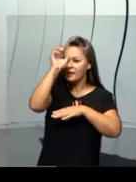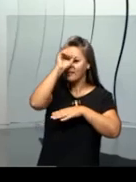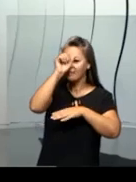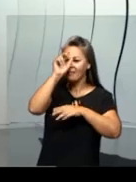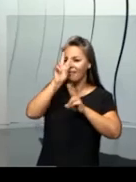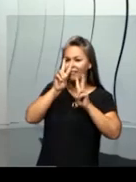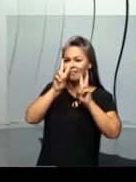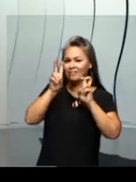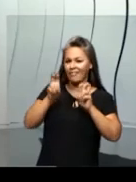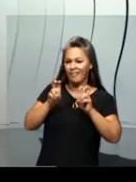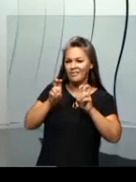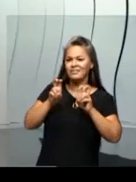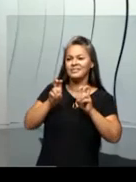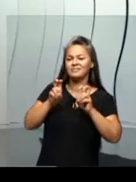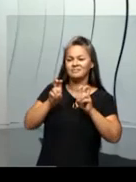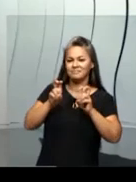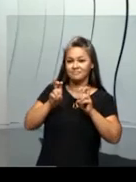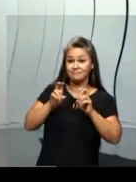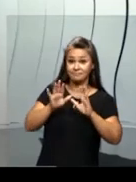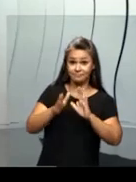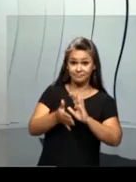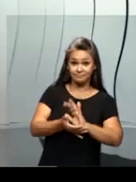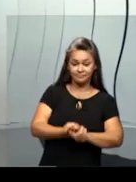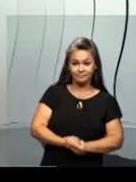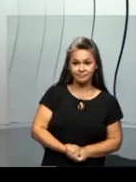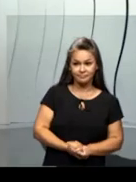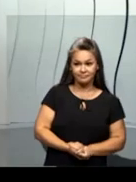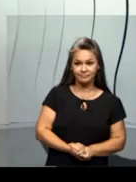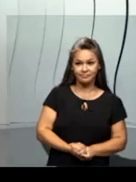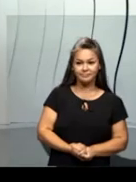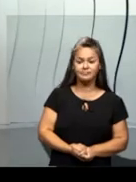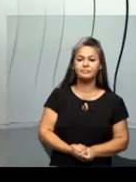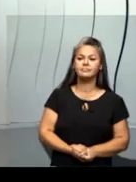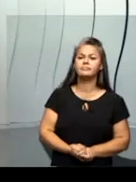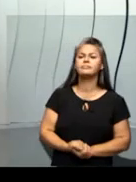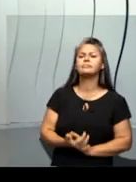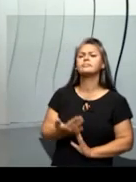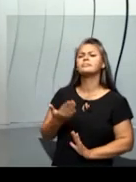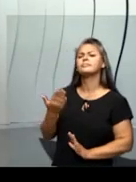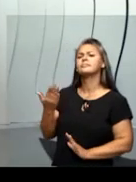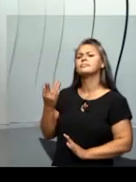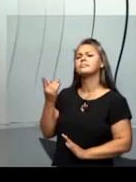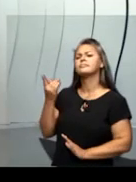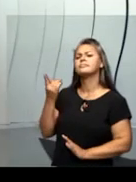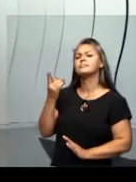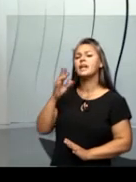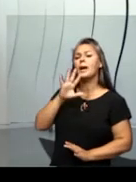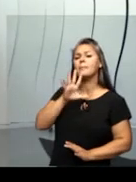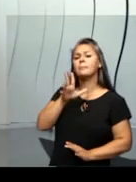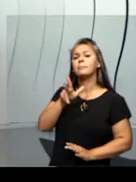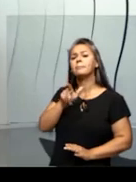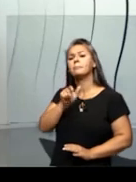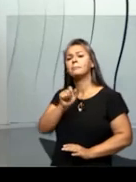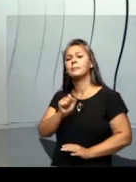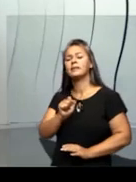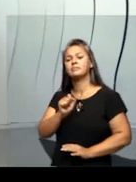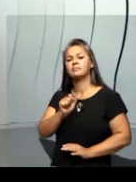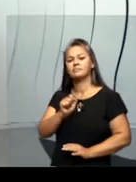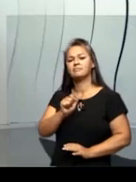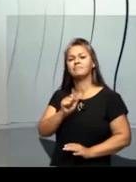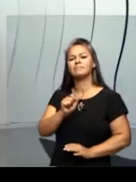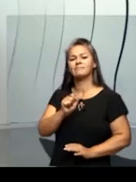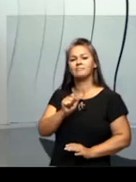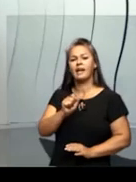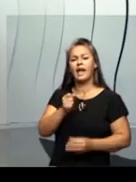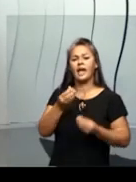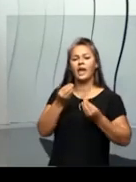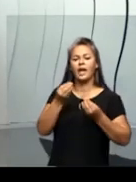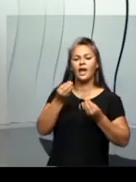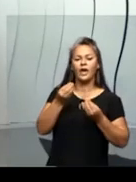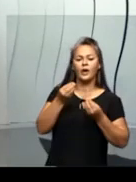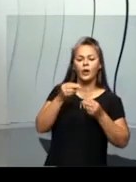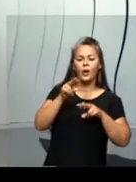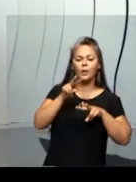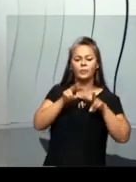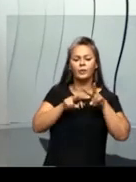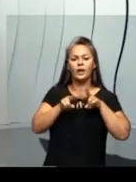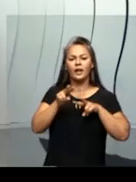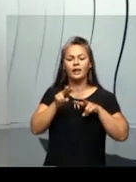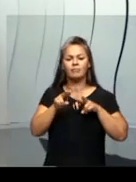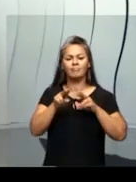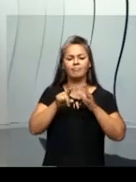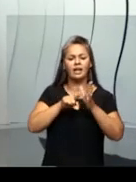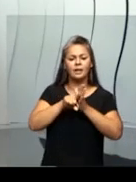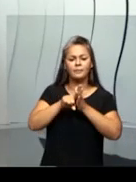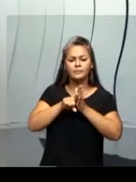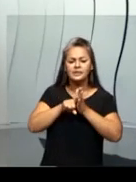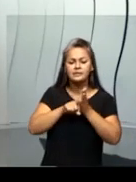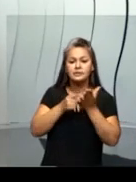Agora, mapas e visão de mundo, né? Então, ou seja, como é que funciona essa questão? Então, quando a gente vai tendo aquele breve